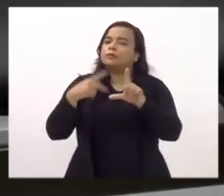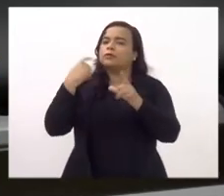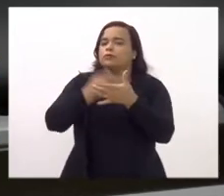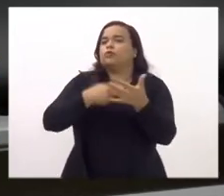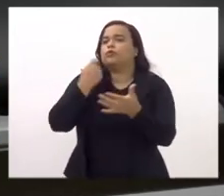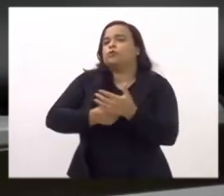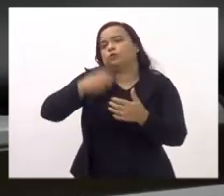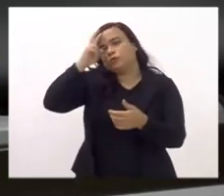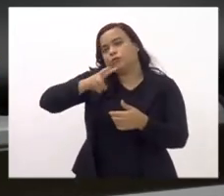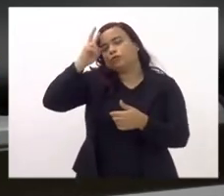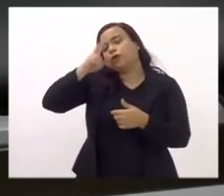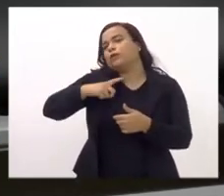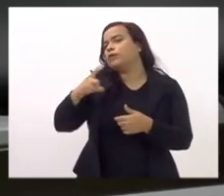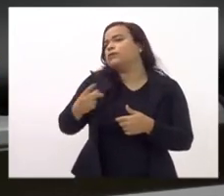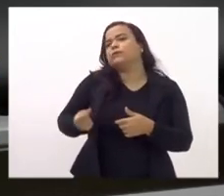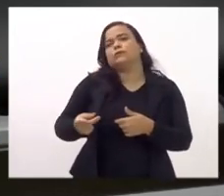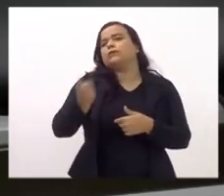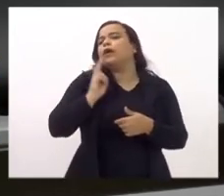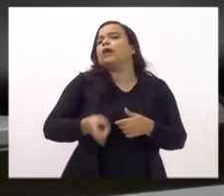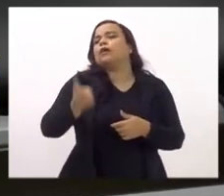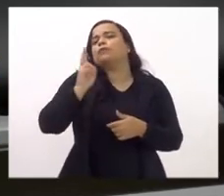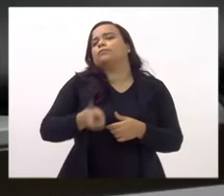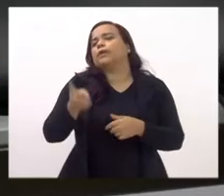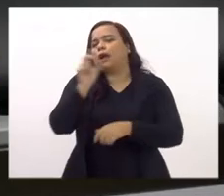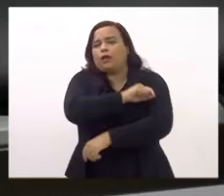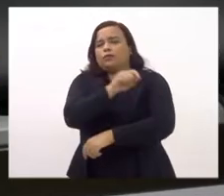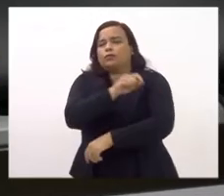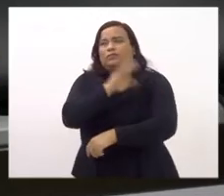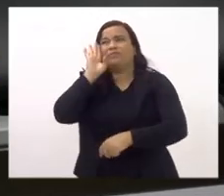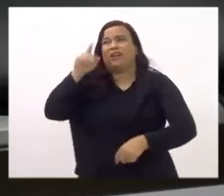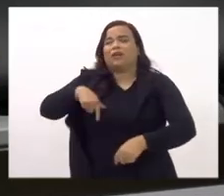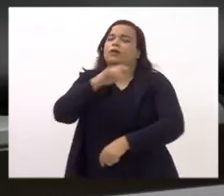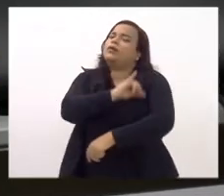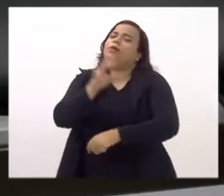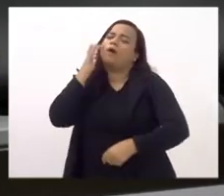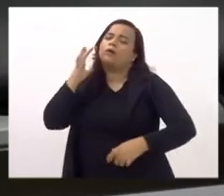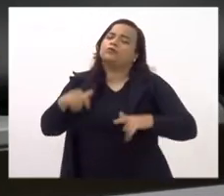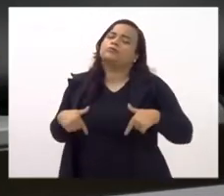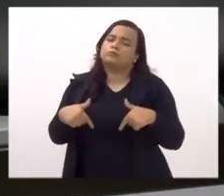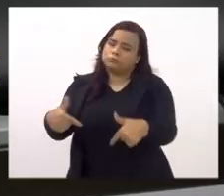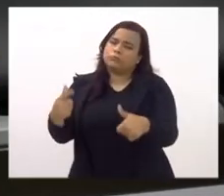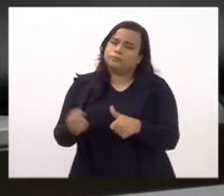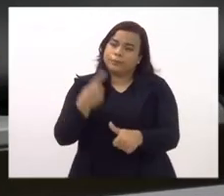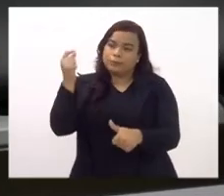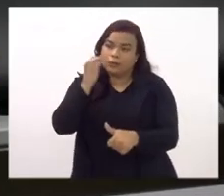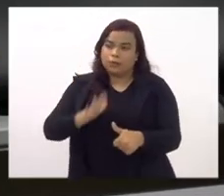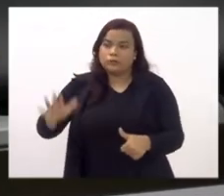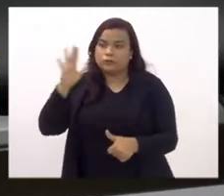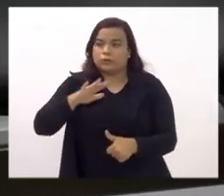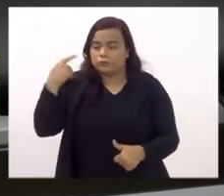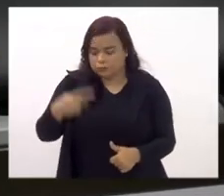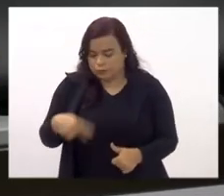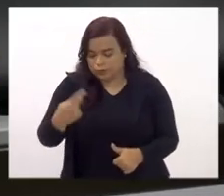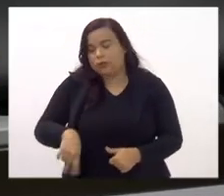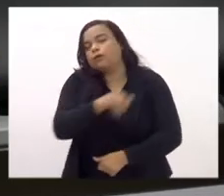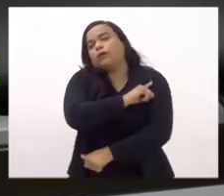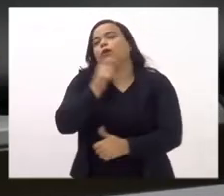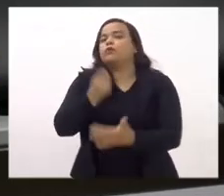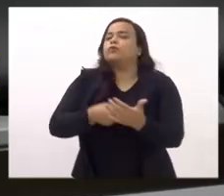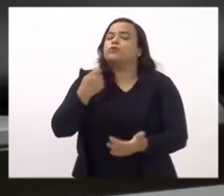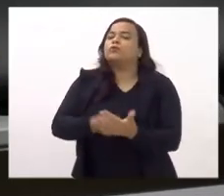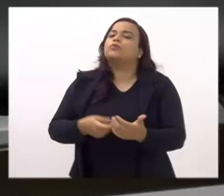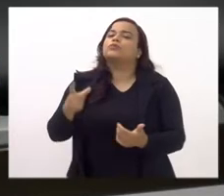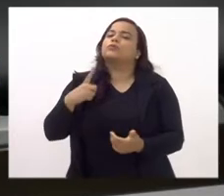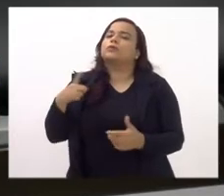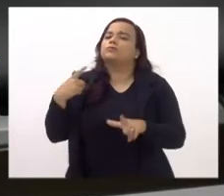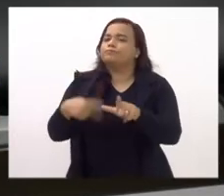histórica dos estudantes, principalmente no Rio de Janeiro. Acredito que foi uma das primeiras iniciativas a nível nacional da luta pelo passe livre, né,